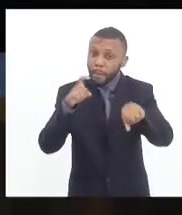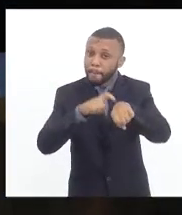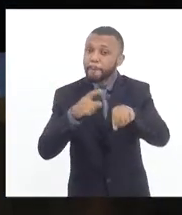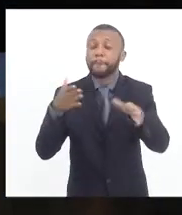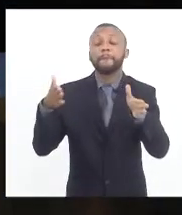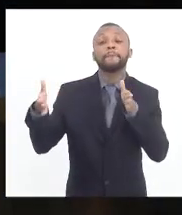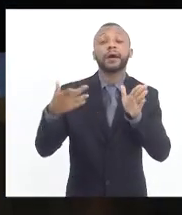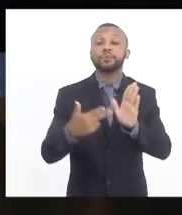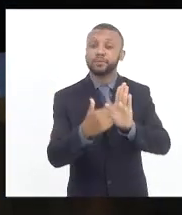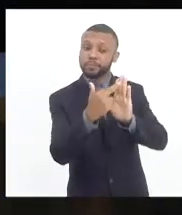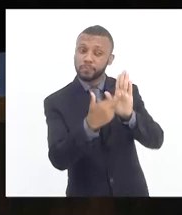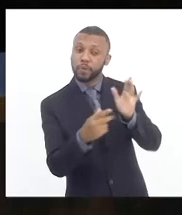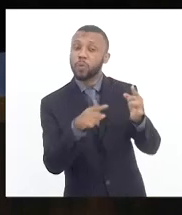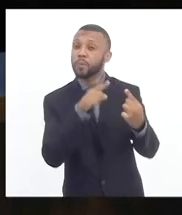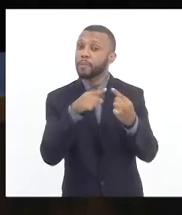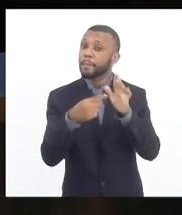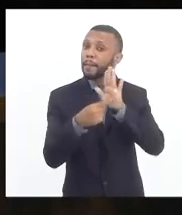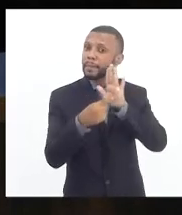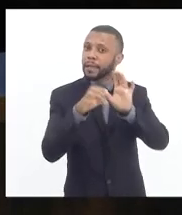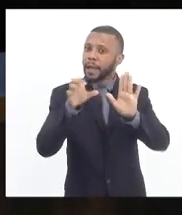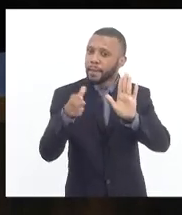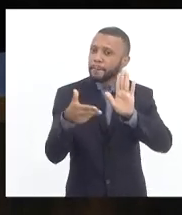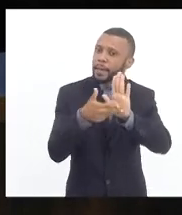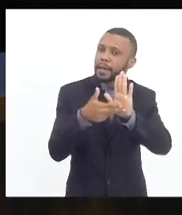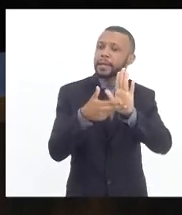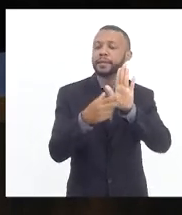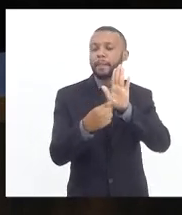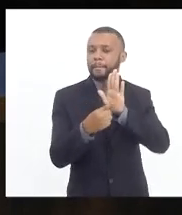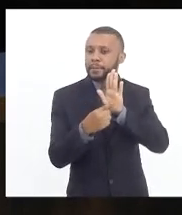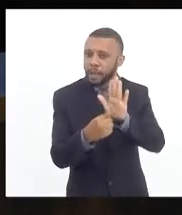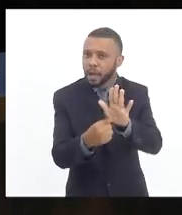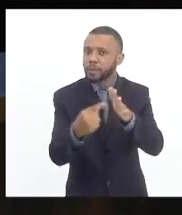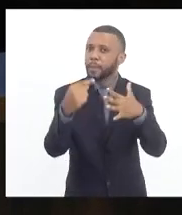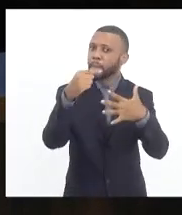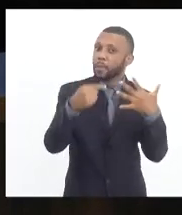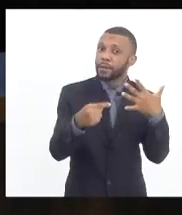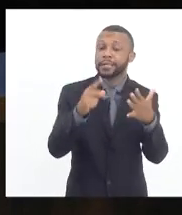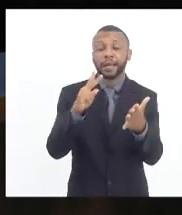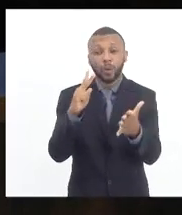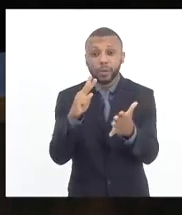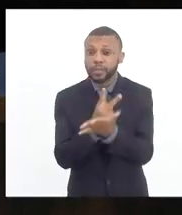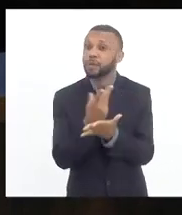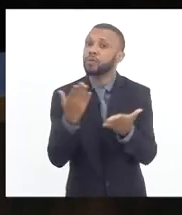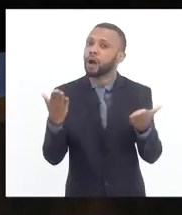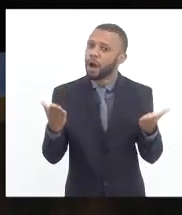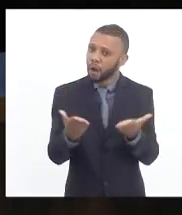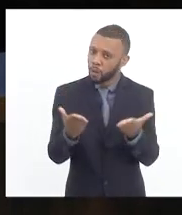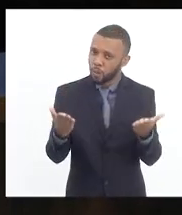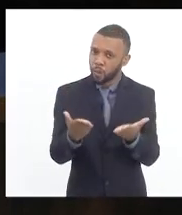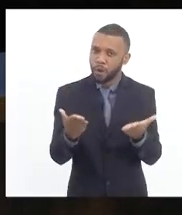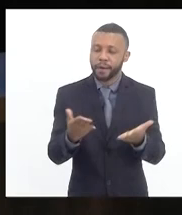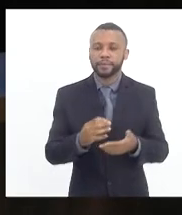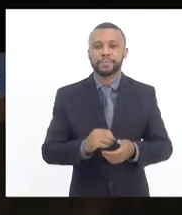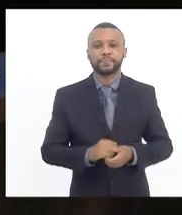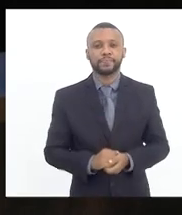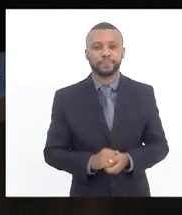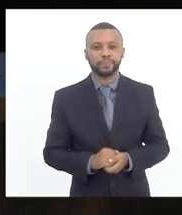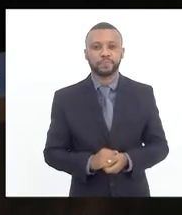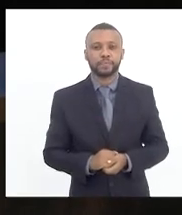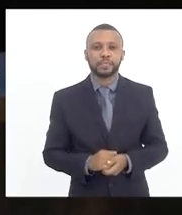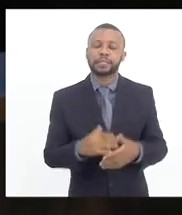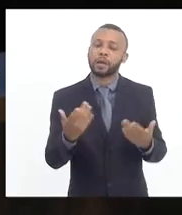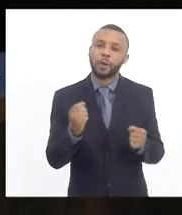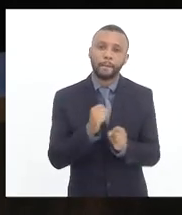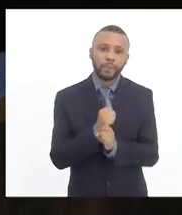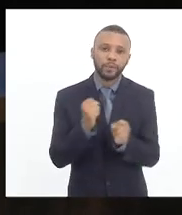para apresentação das emendas está aberto agora tá acontecendo nesse exato momento então não tem não